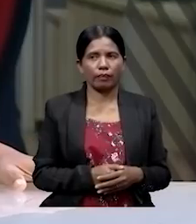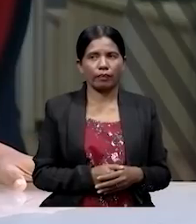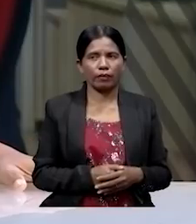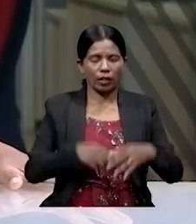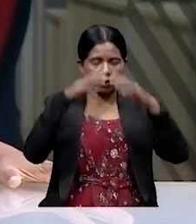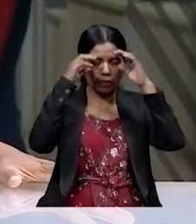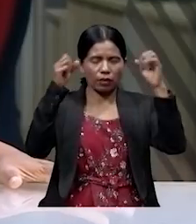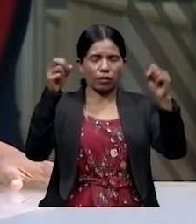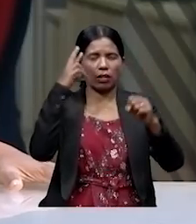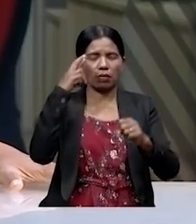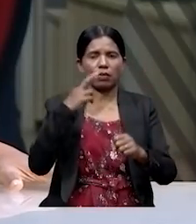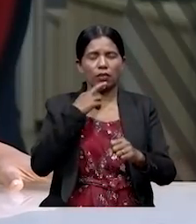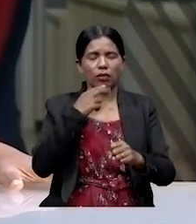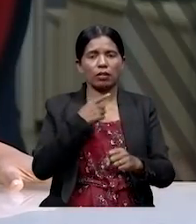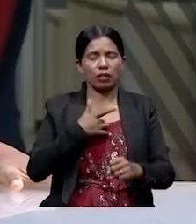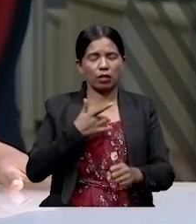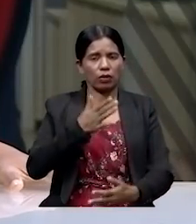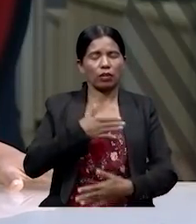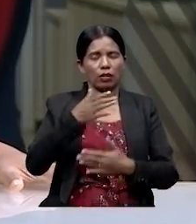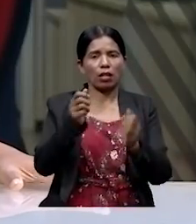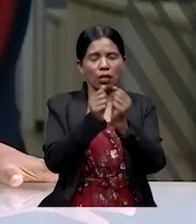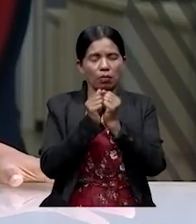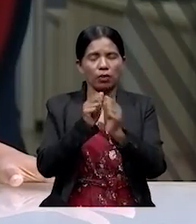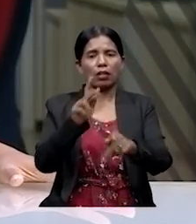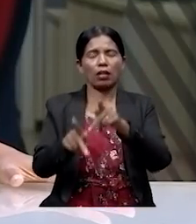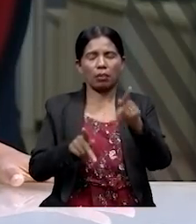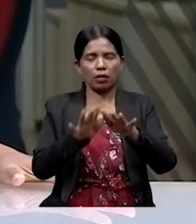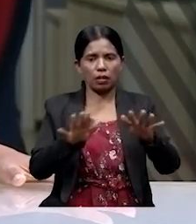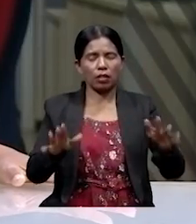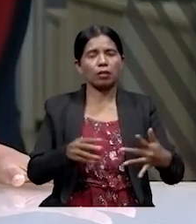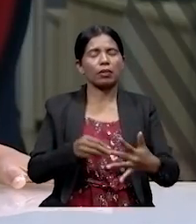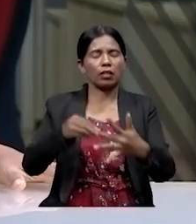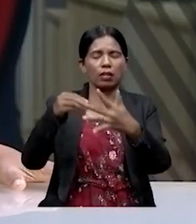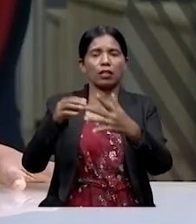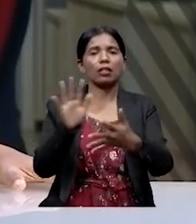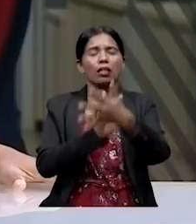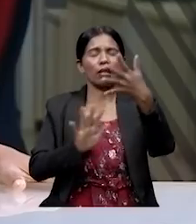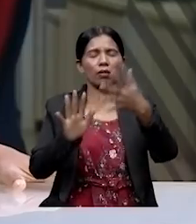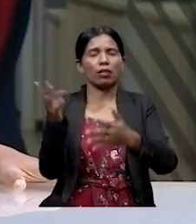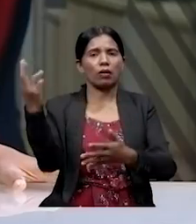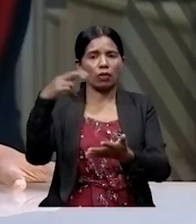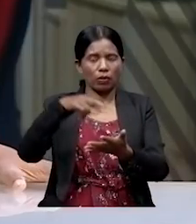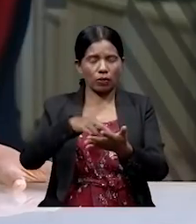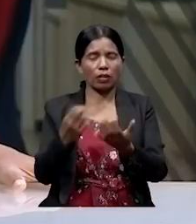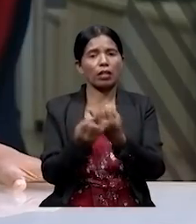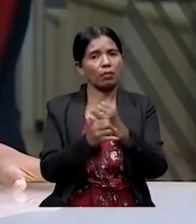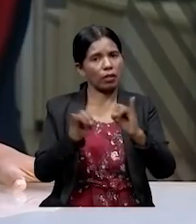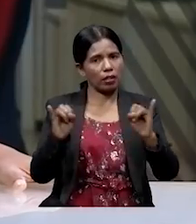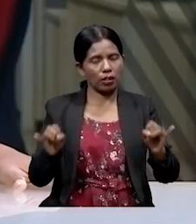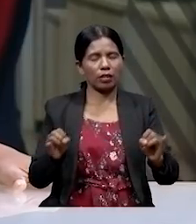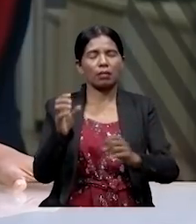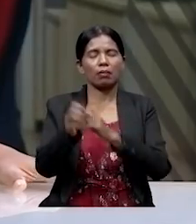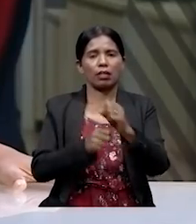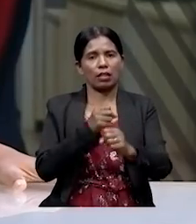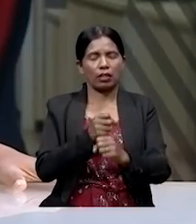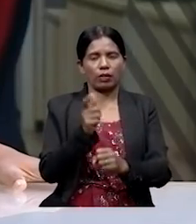Presidente da República, Zeram Zorto Orgulho, Tamba Hamuto Kopovo, no Bainaka Especial Seira, celebra Lorong Restauração Independência, Badala